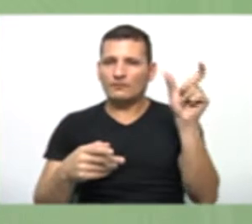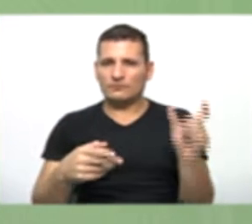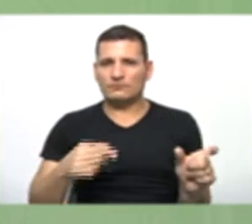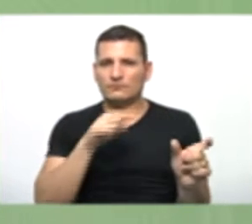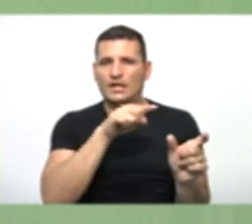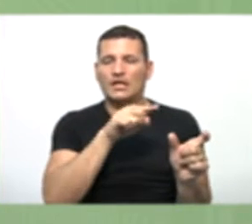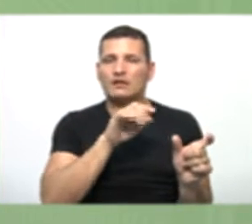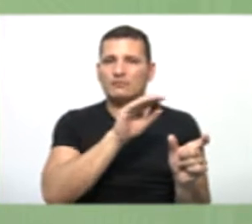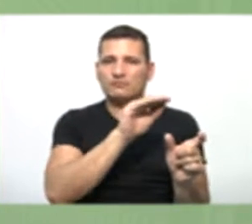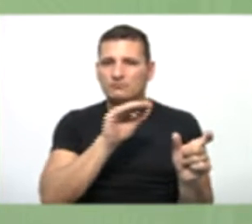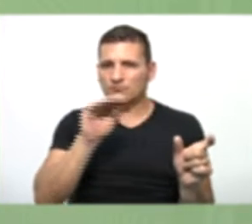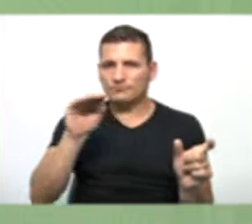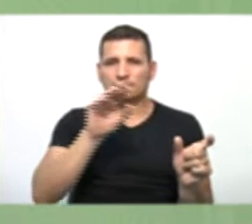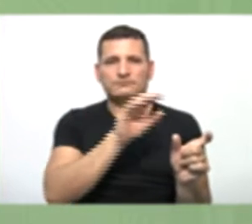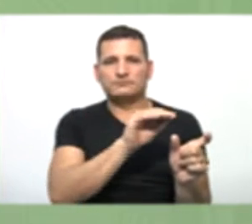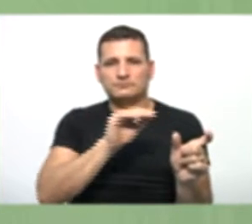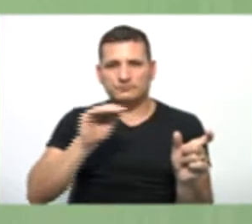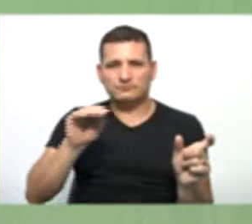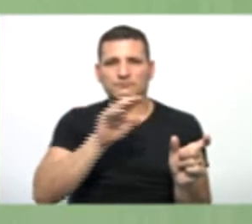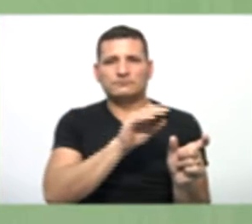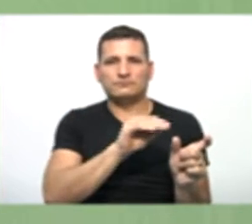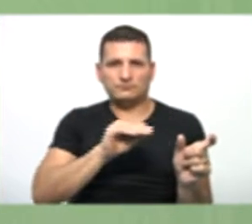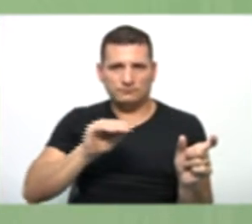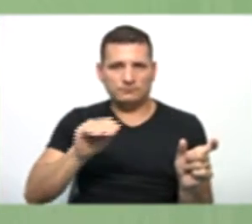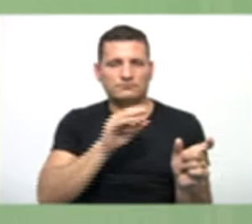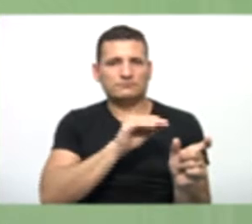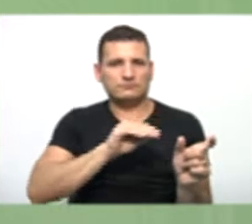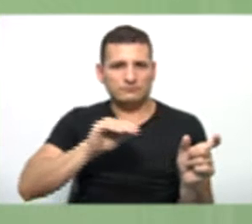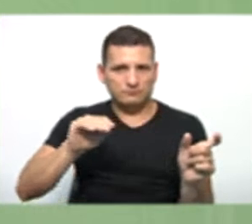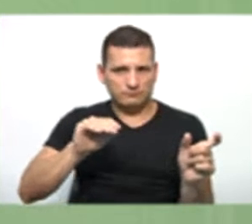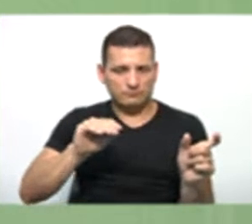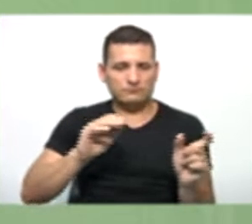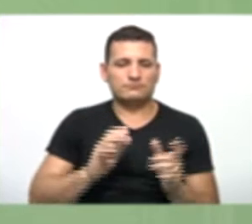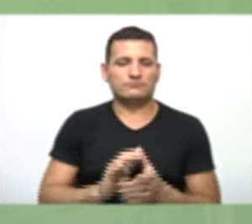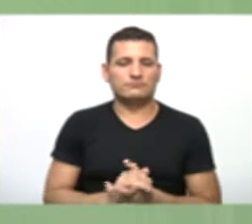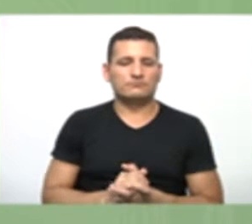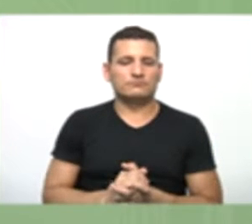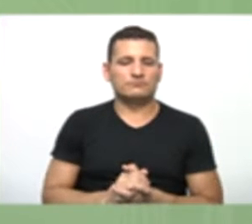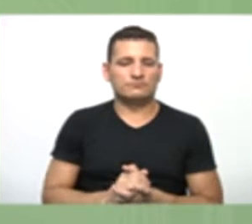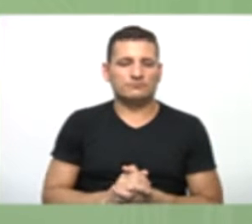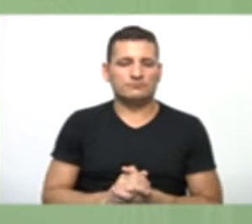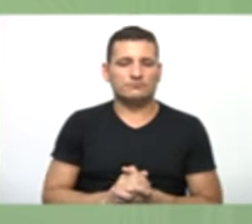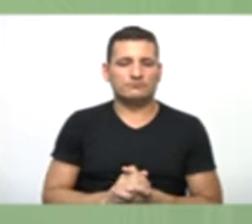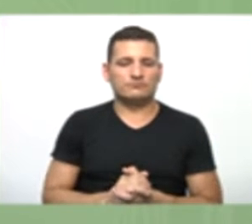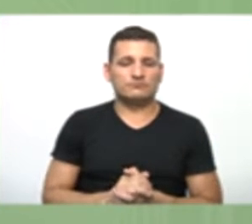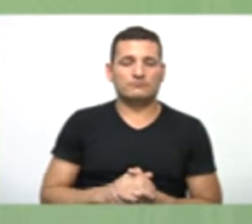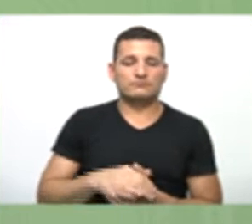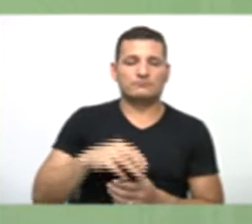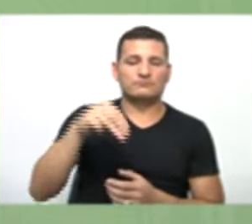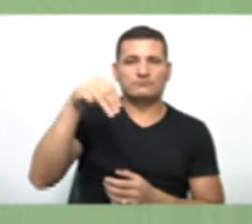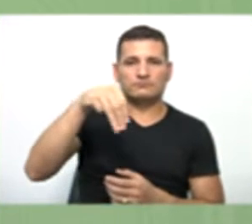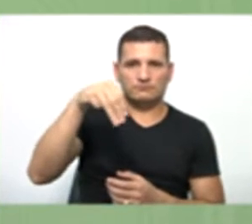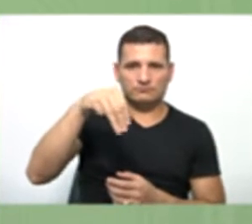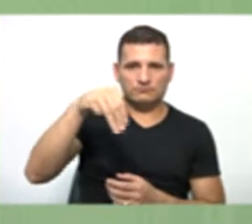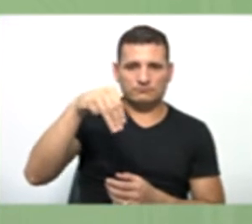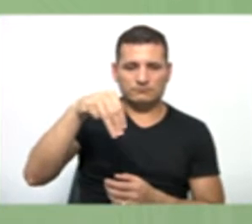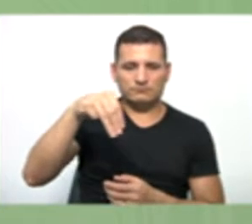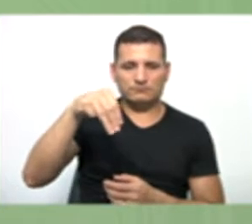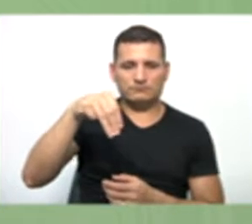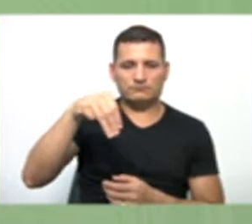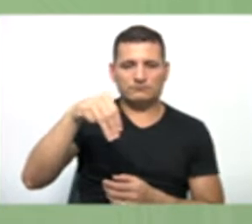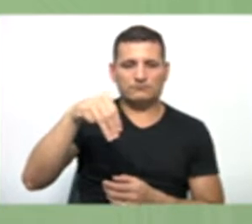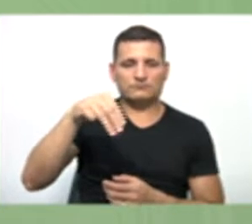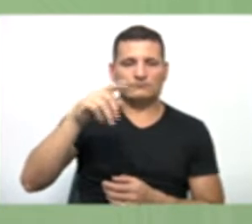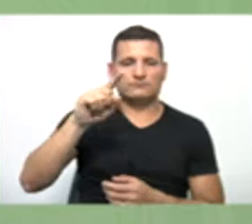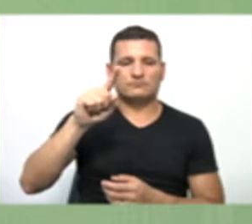seu quadrado, cada qual no seu lugar. Montante vai ser o quê? Meu capital de R$1.000, que